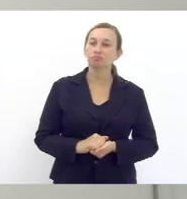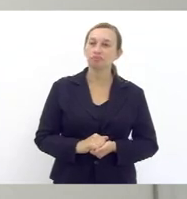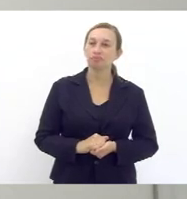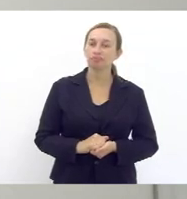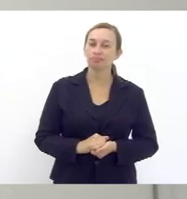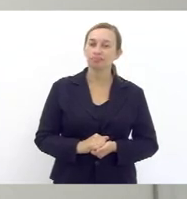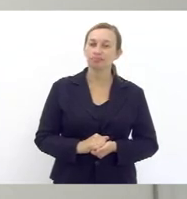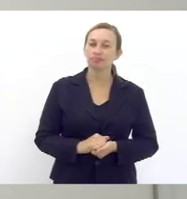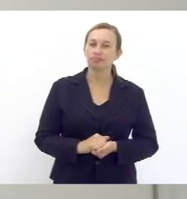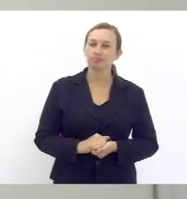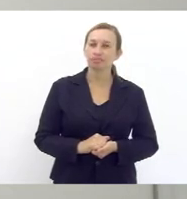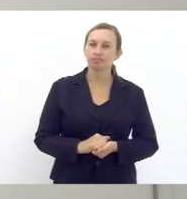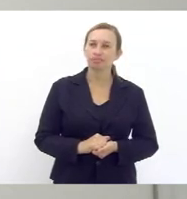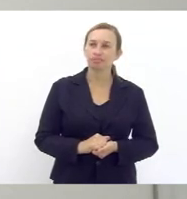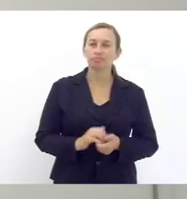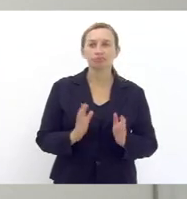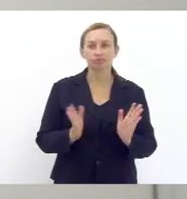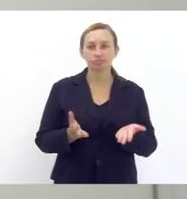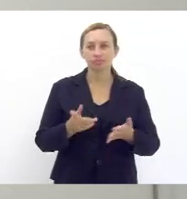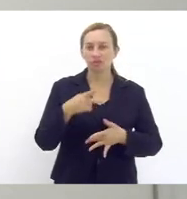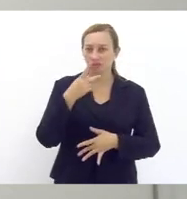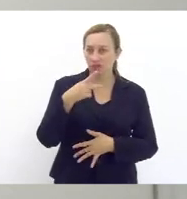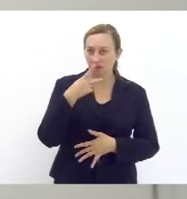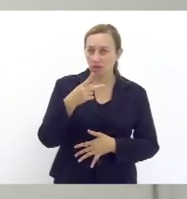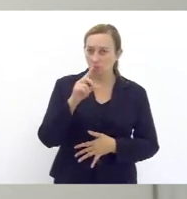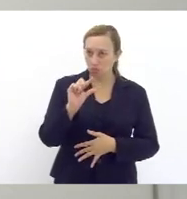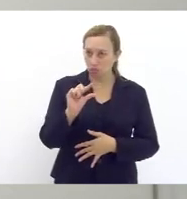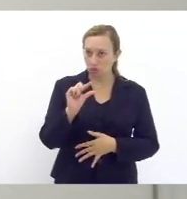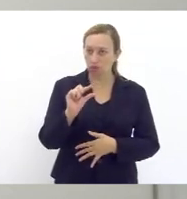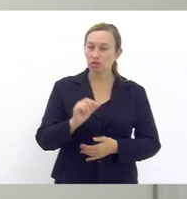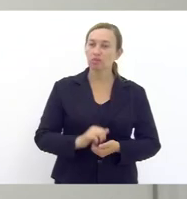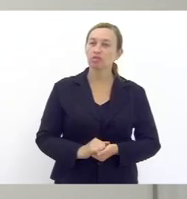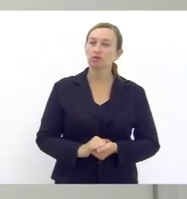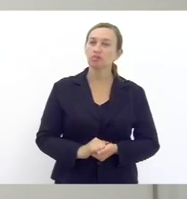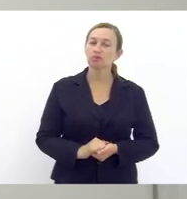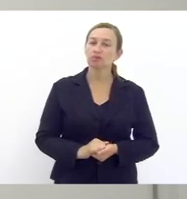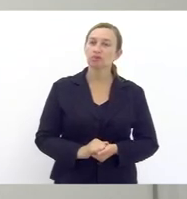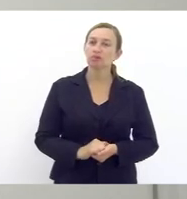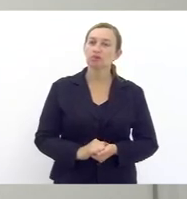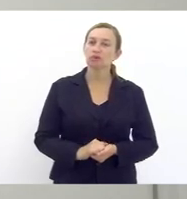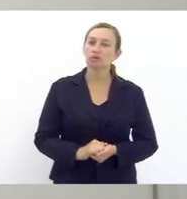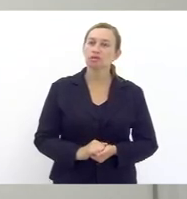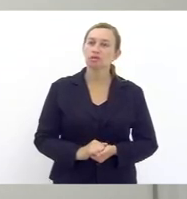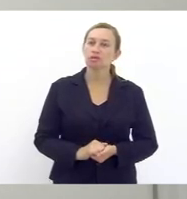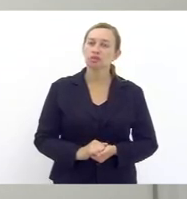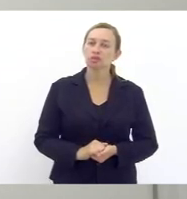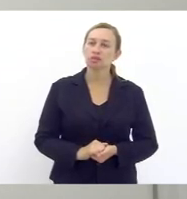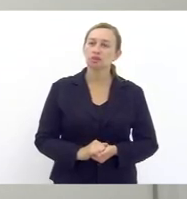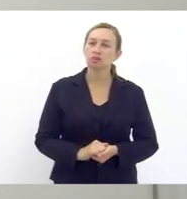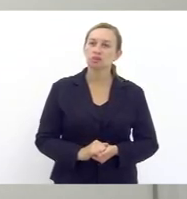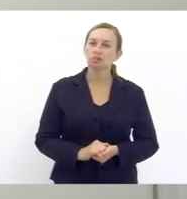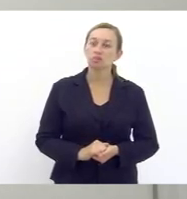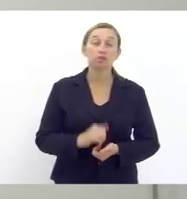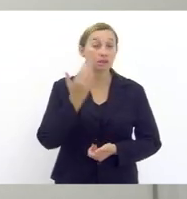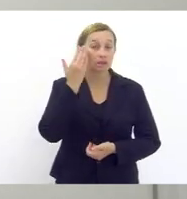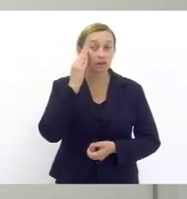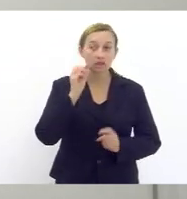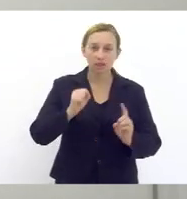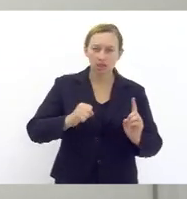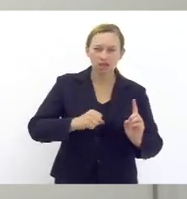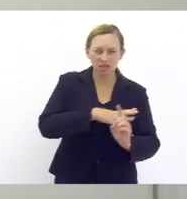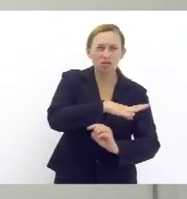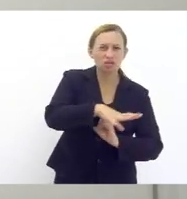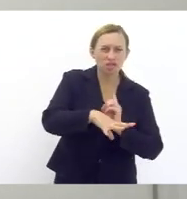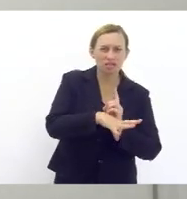mas agora eu vou falar um pouco assim junto né então a gente entende que a sociedade ela